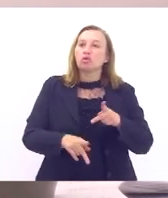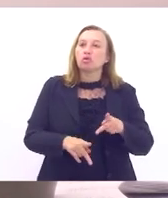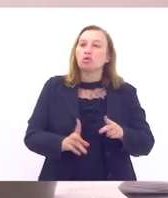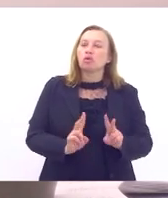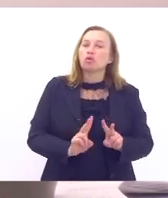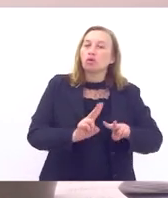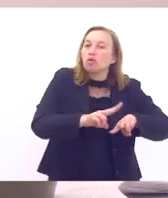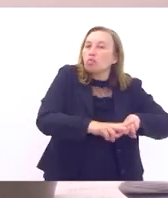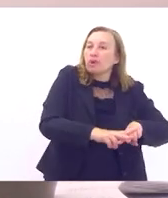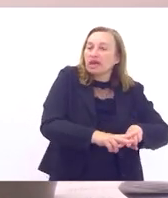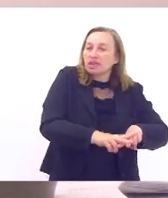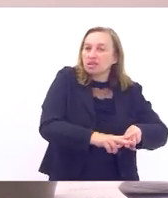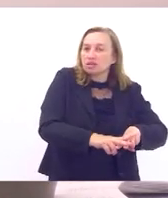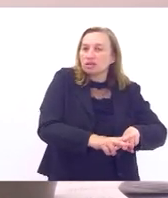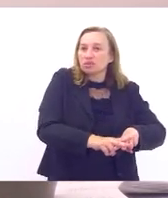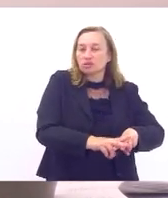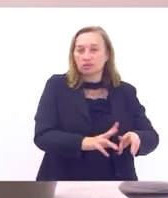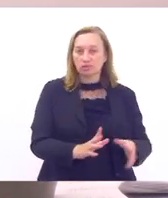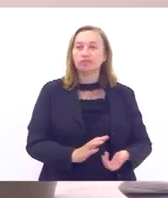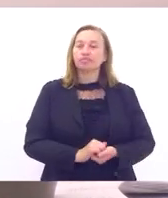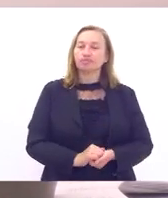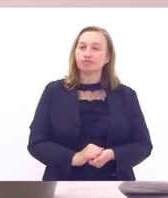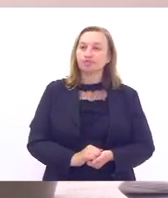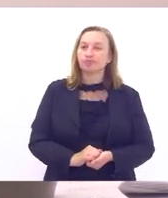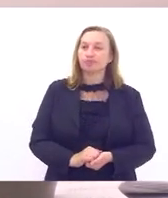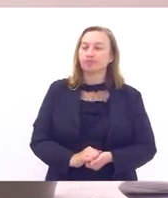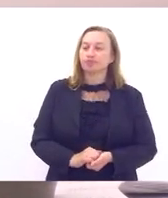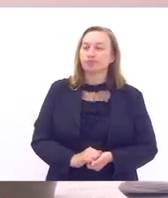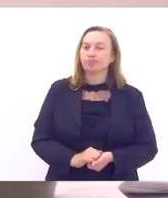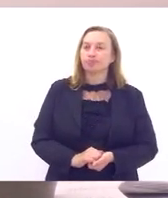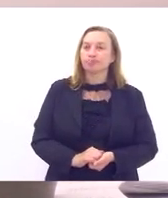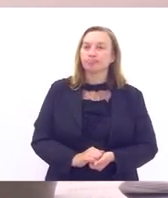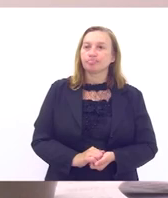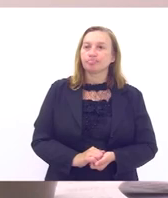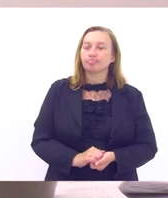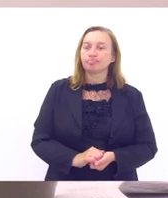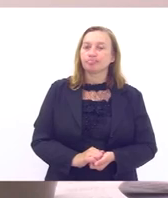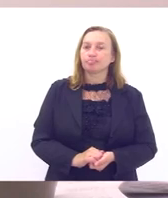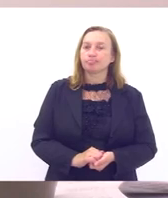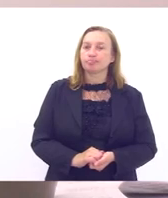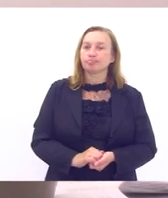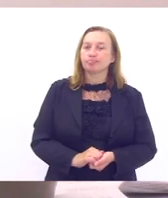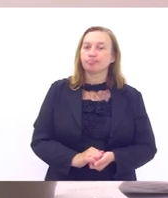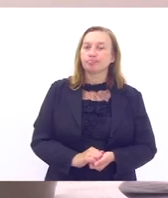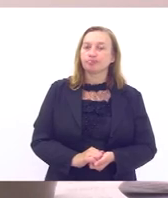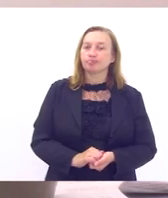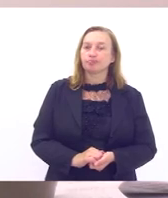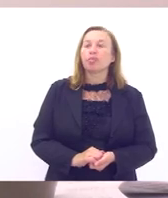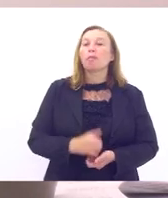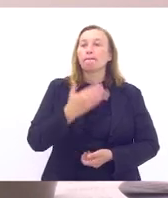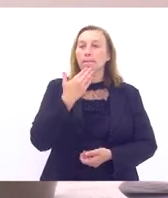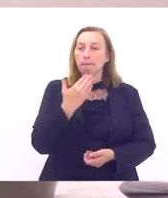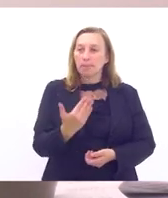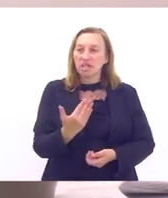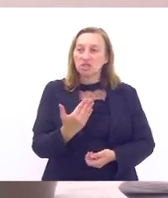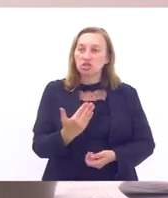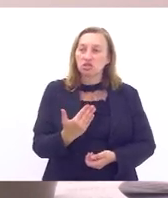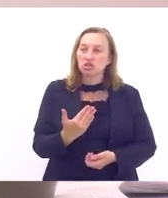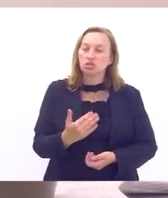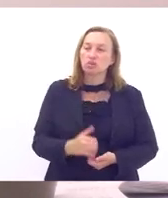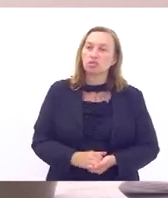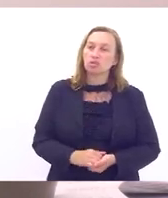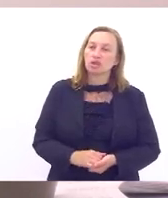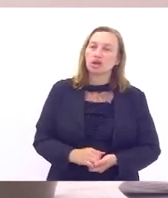de liberdade no âmbito da própria PNASP. Né? O superintendente de Vigilância Epidemiológica e